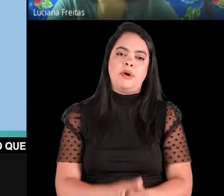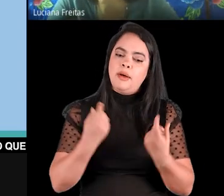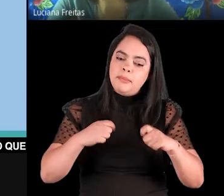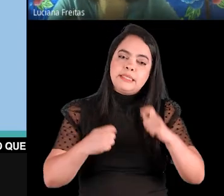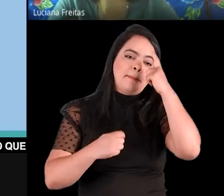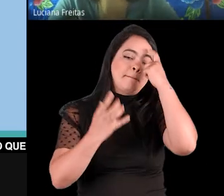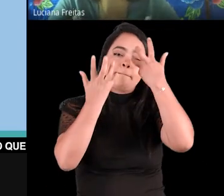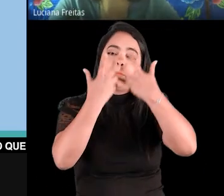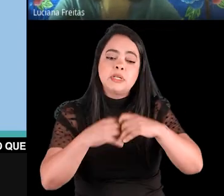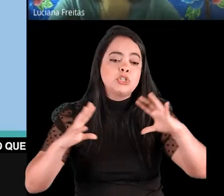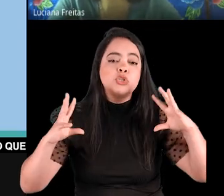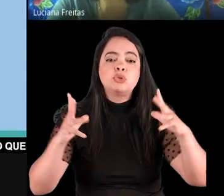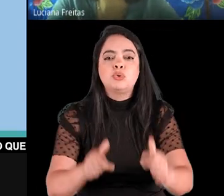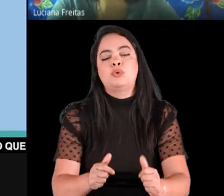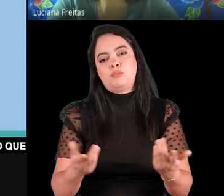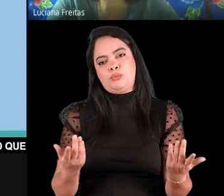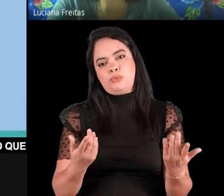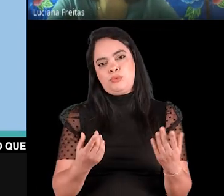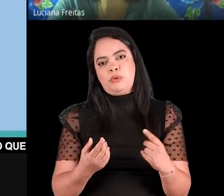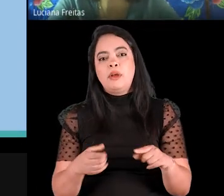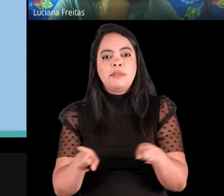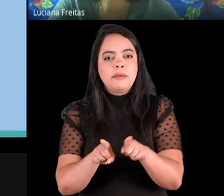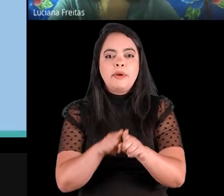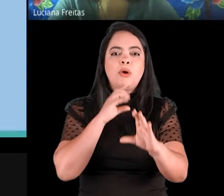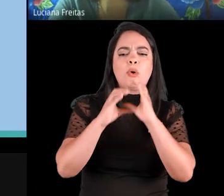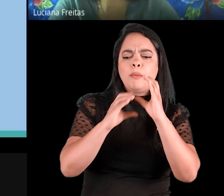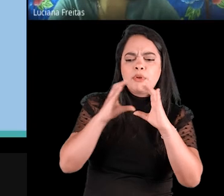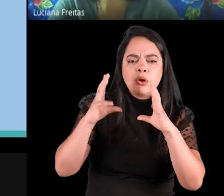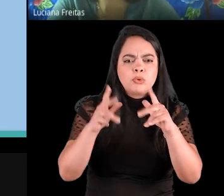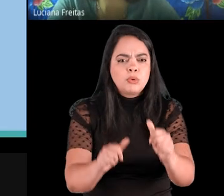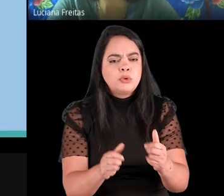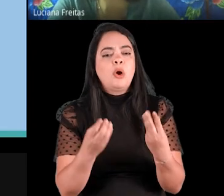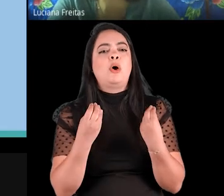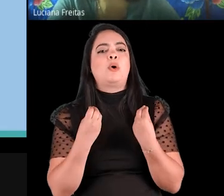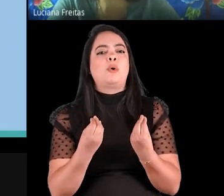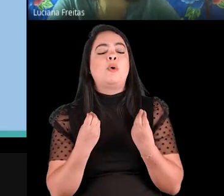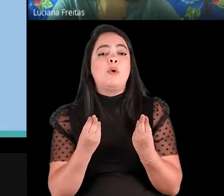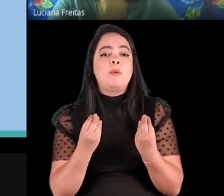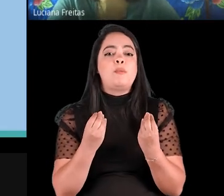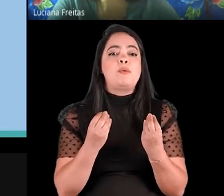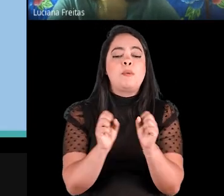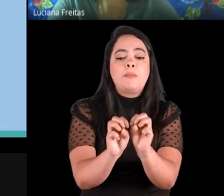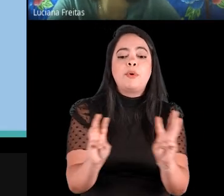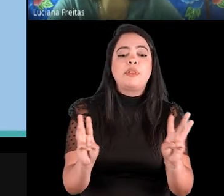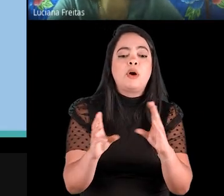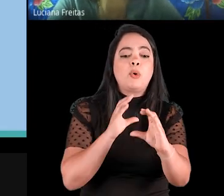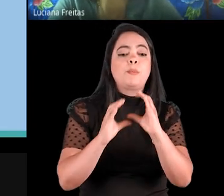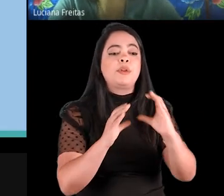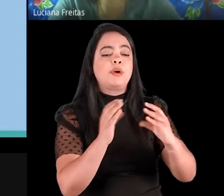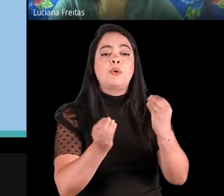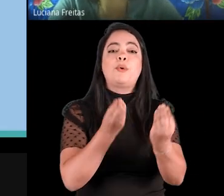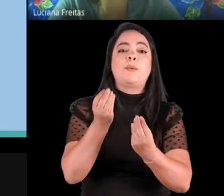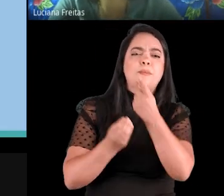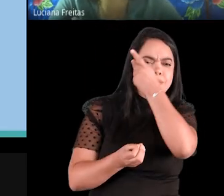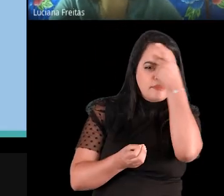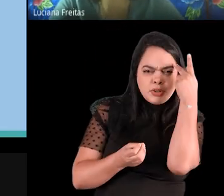para todos, é o comunicar com todos. Como que esse portal vai comunicar com as pessoas, né? Uhum. Aí, por exemplo,